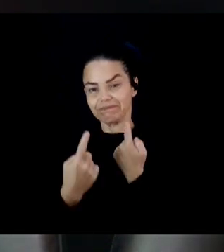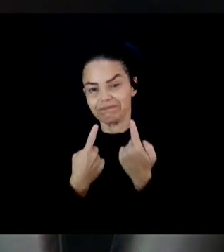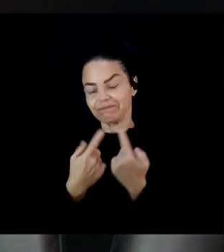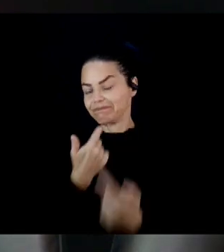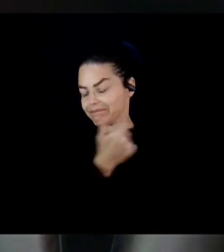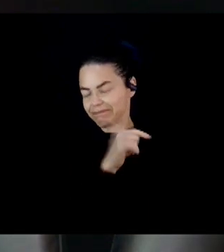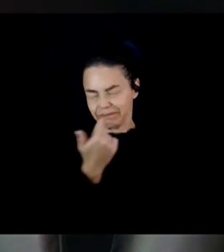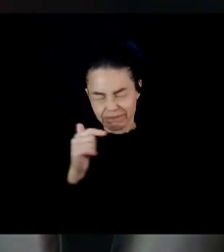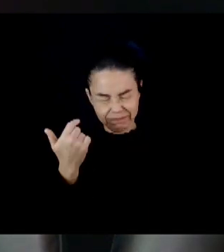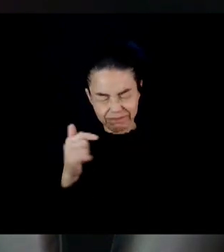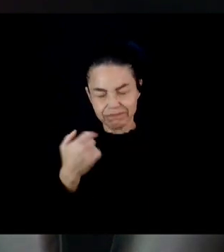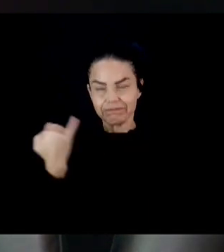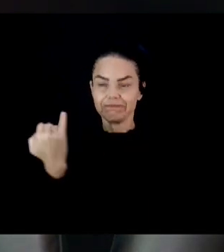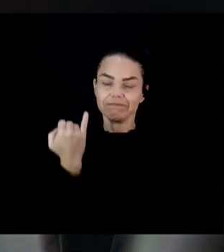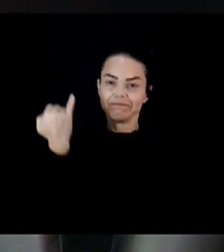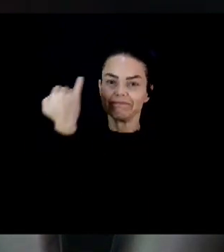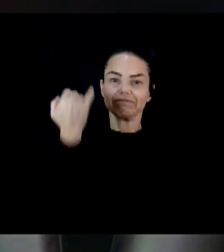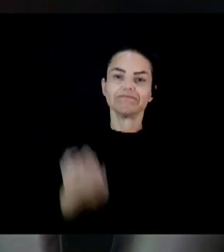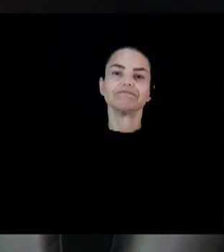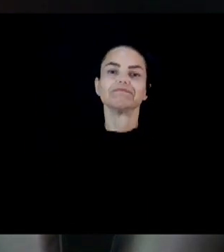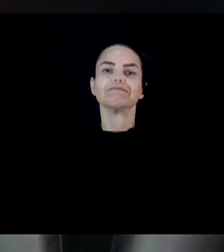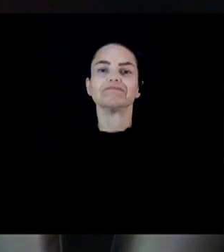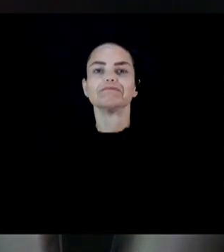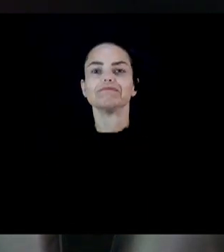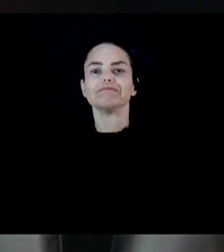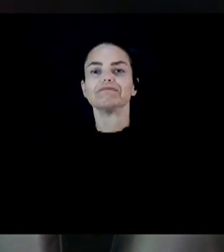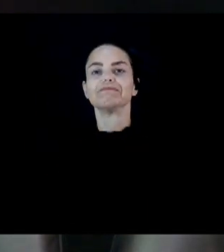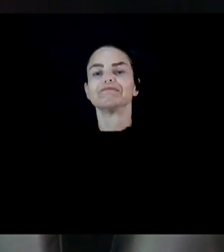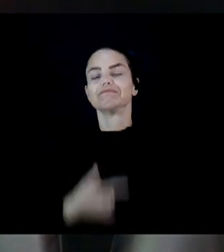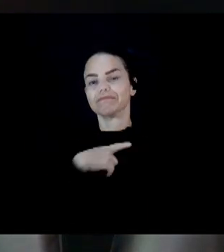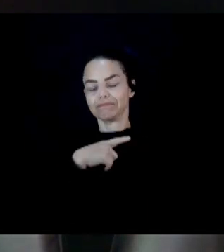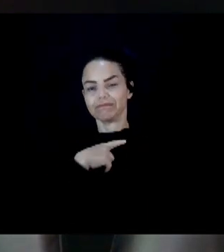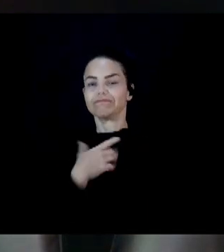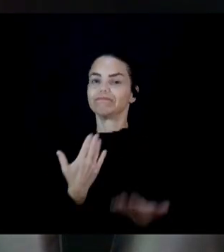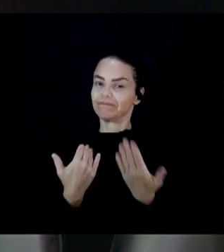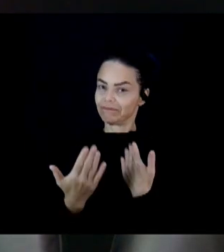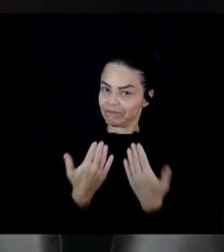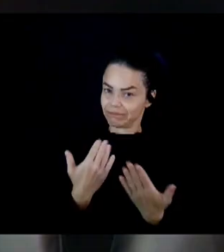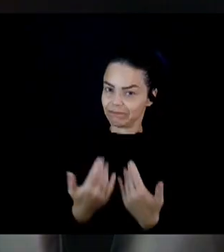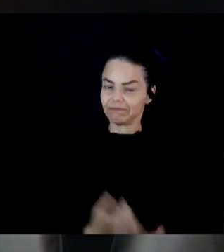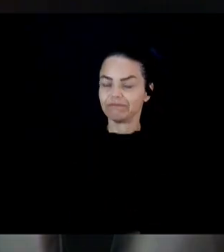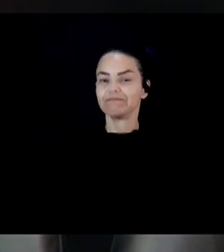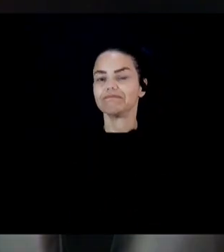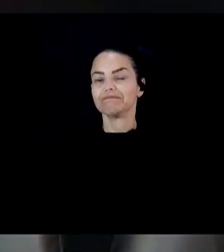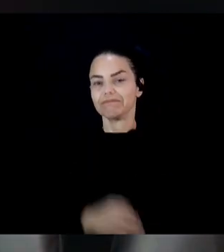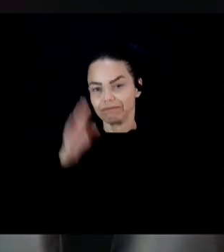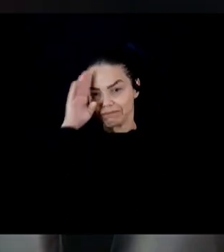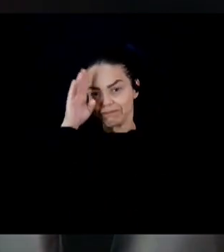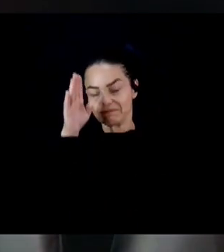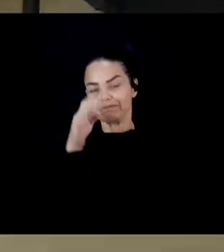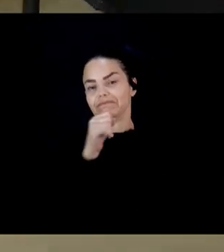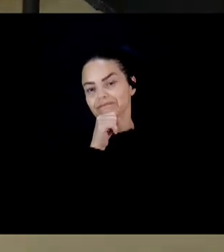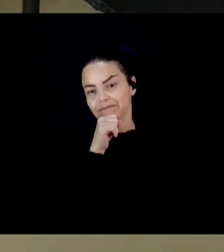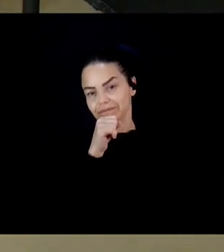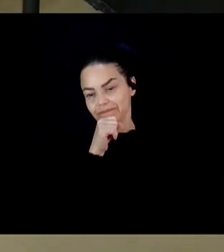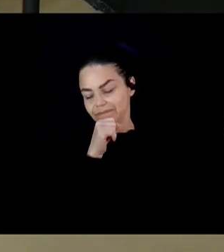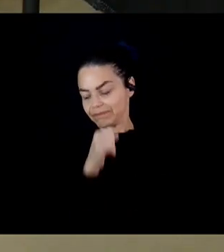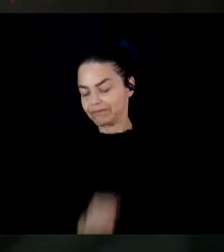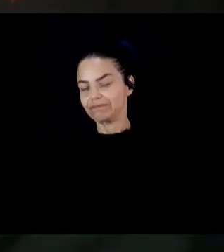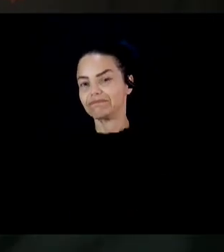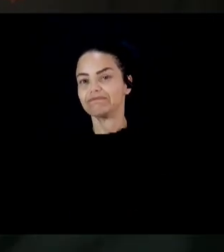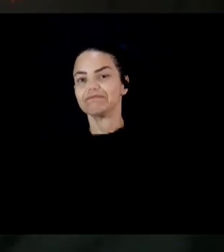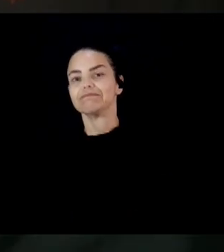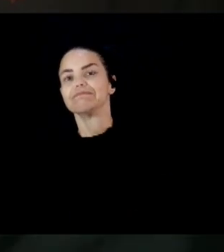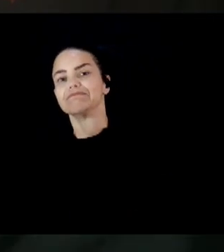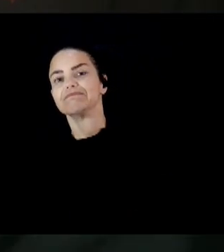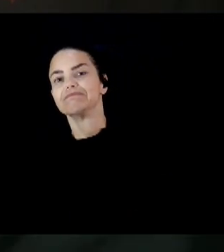muito importante ter essa interação social, principalmente na terceira idade. Verdade. Você sabe que um